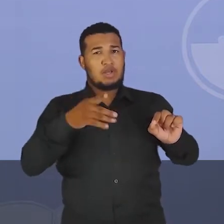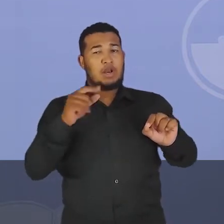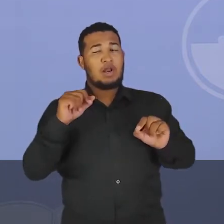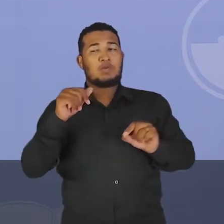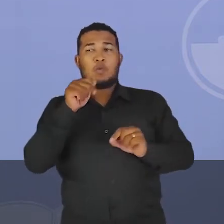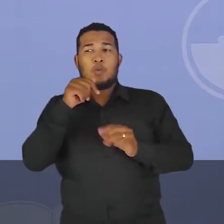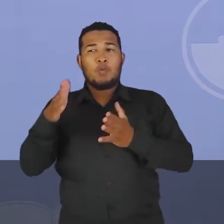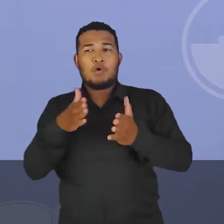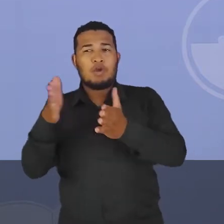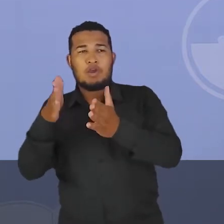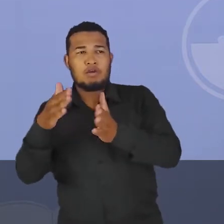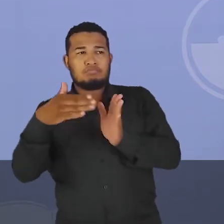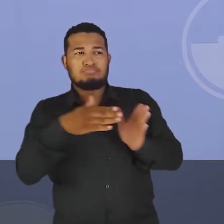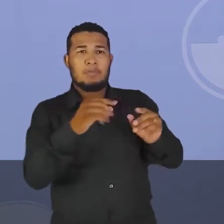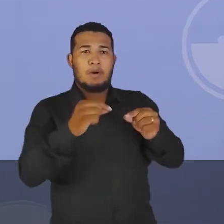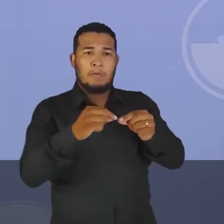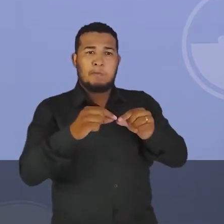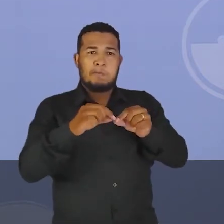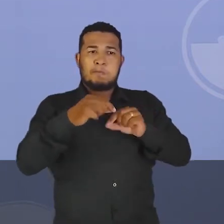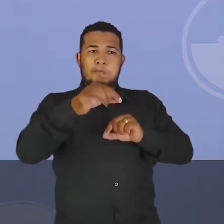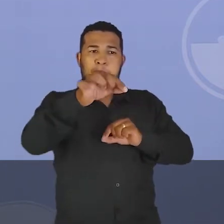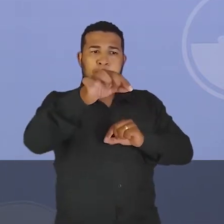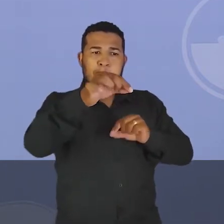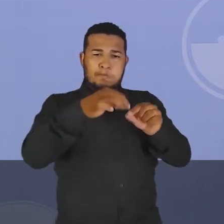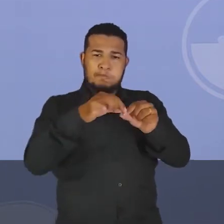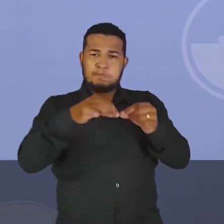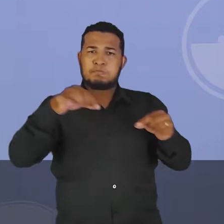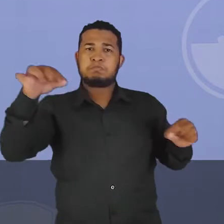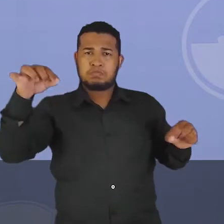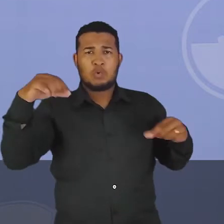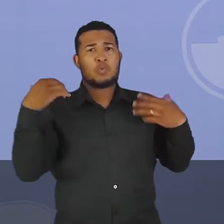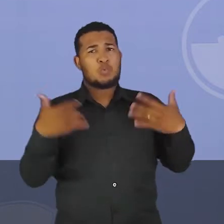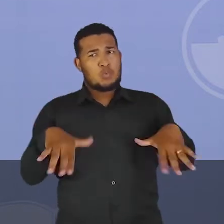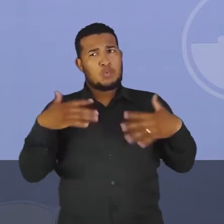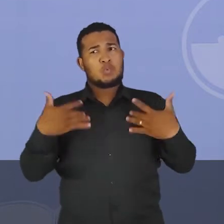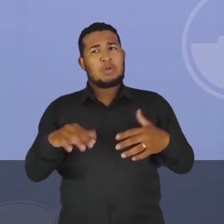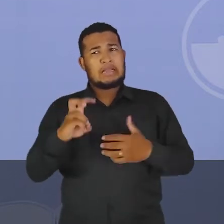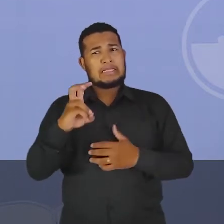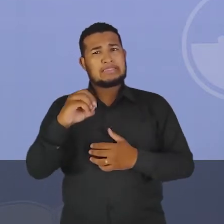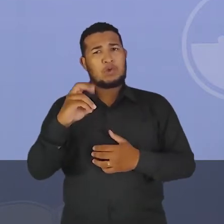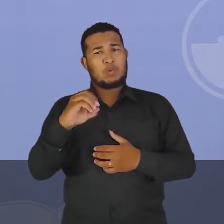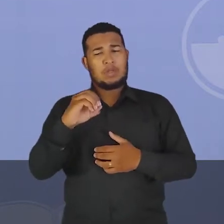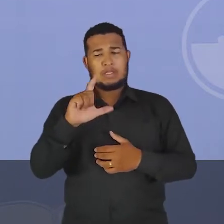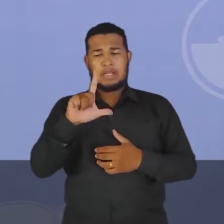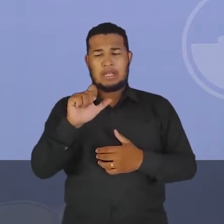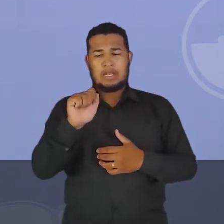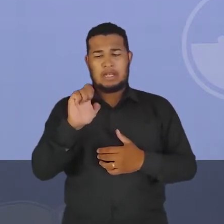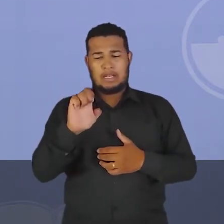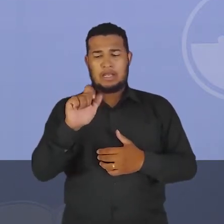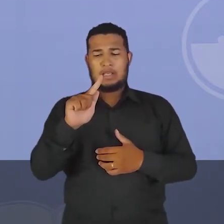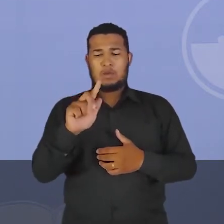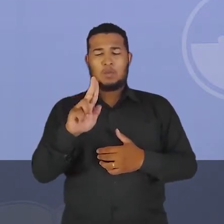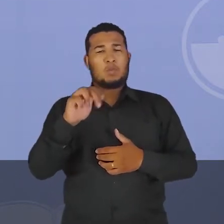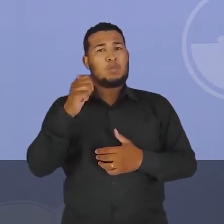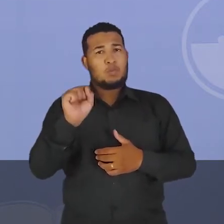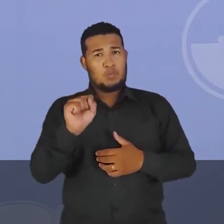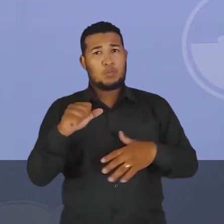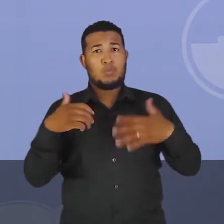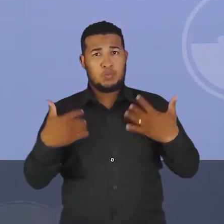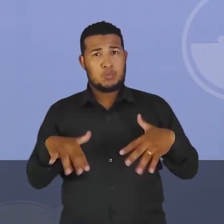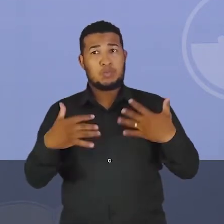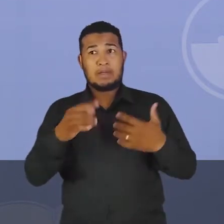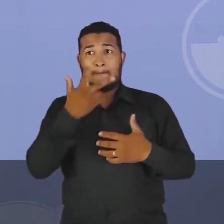Itapemirim, tanto de largo quanto sertão adentro. Então, era muita terra. Em 1535, a vila acabou saindo